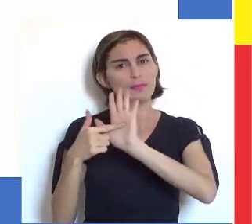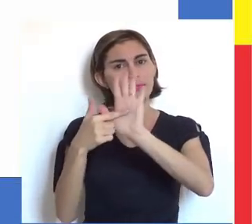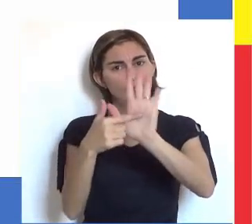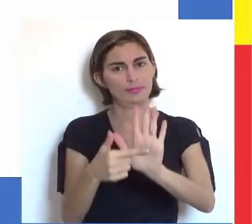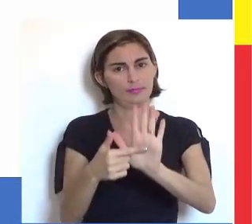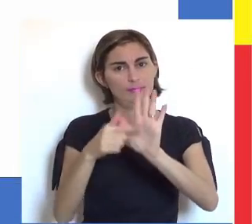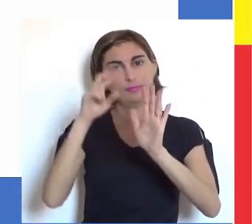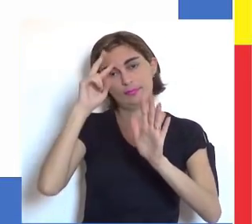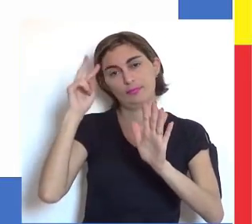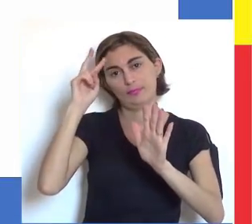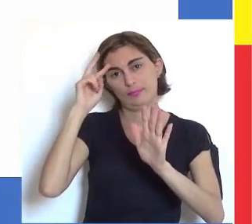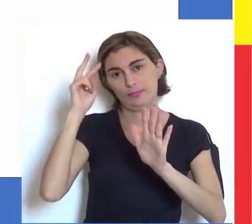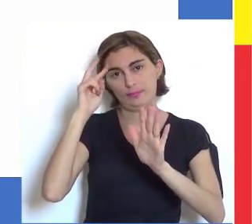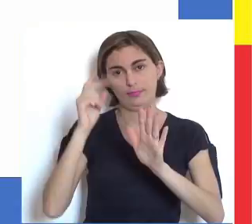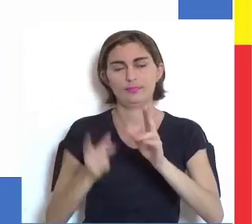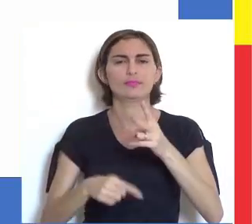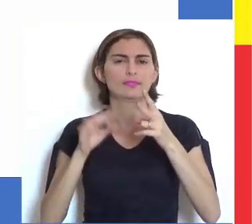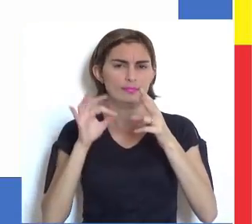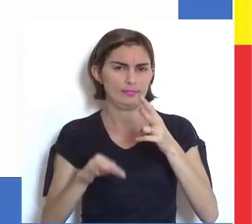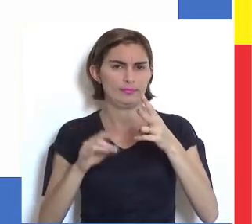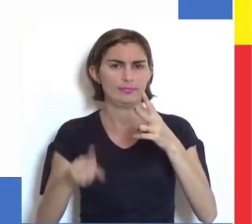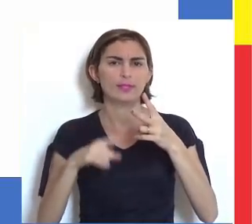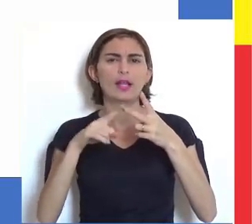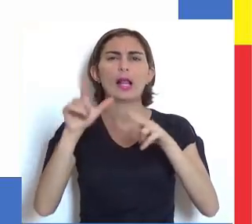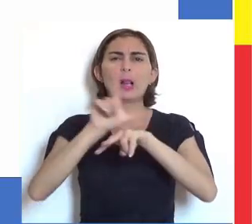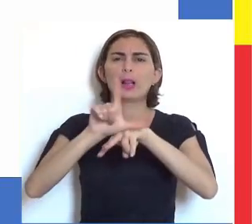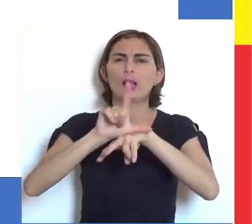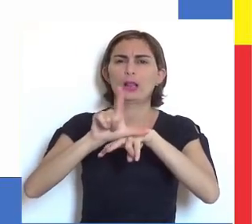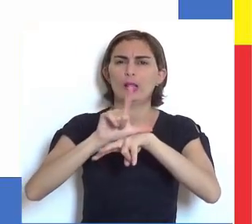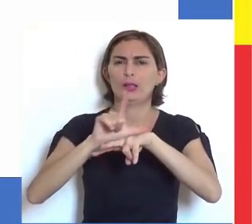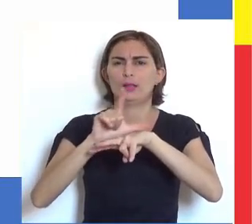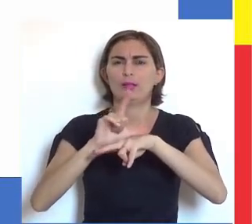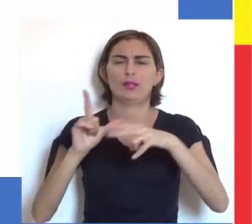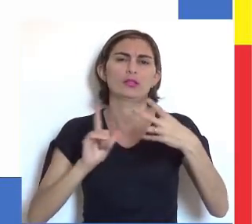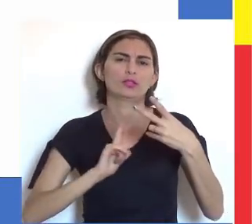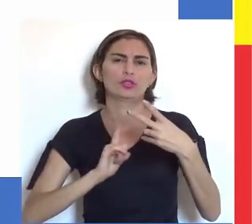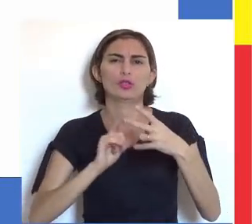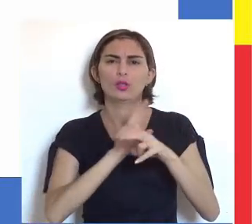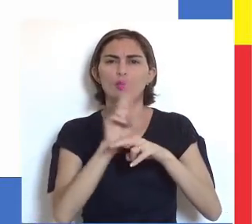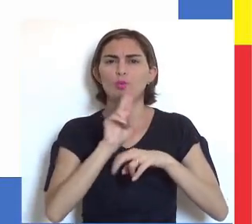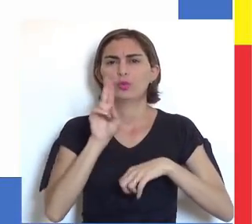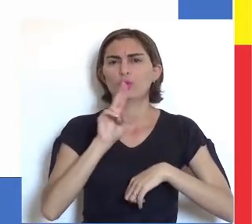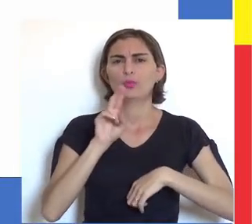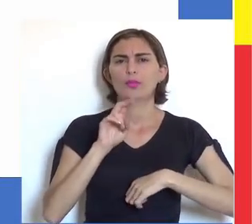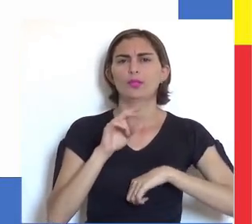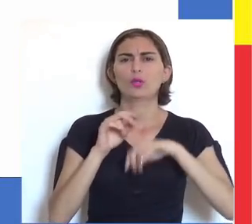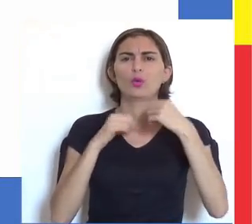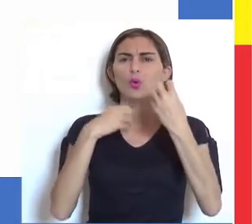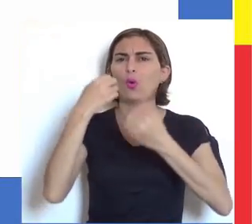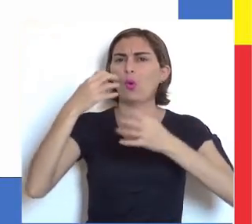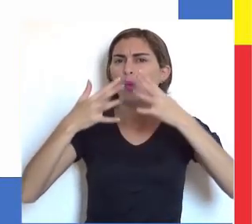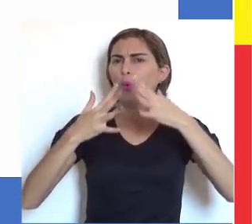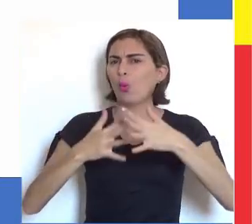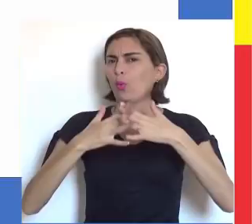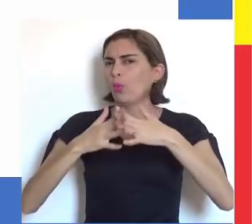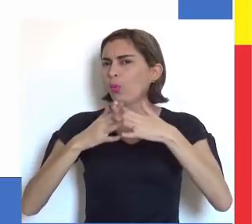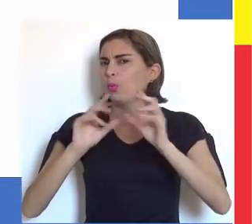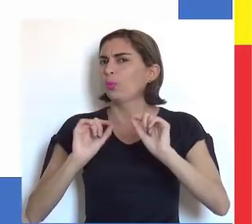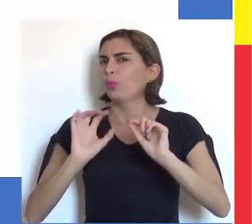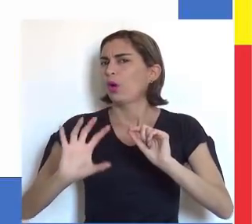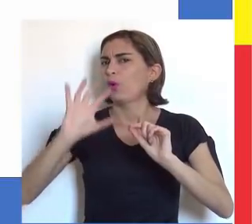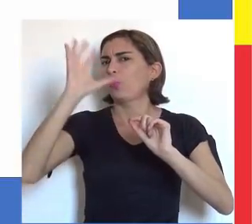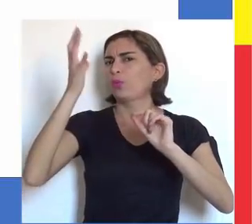a apresentação da história, certo? Em lilás a gente tem o que a gente chama de